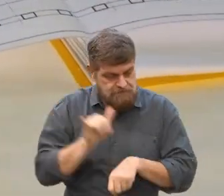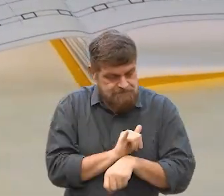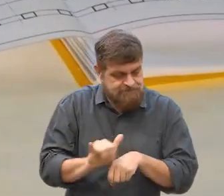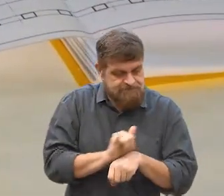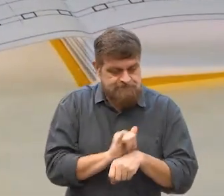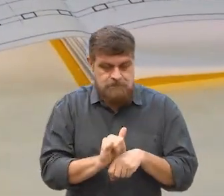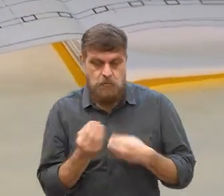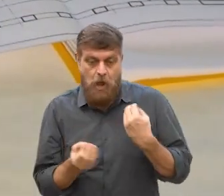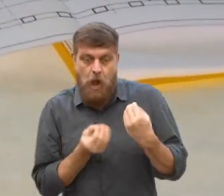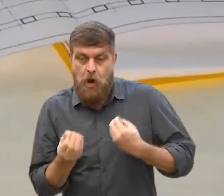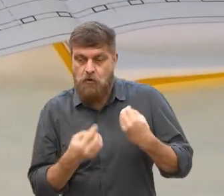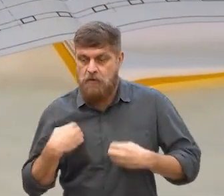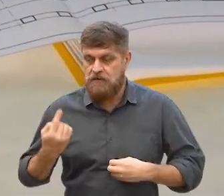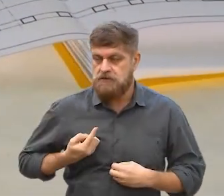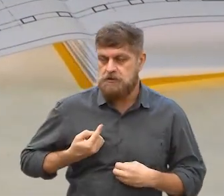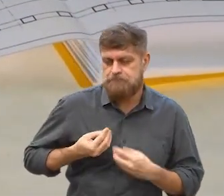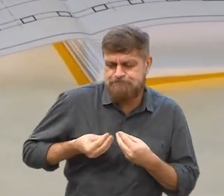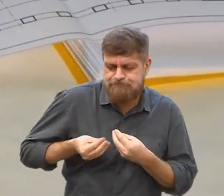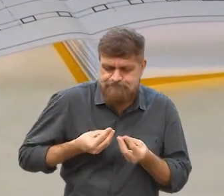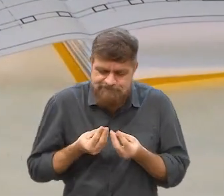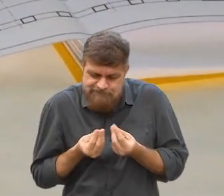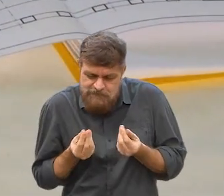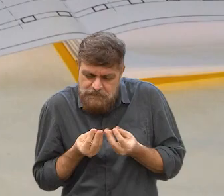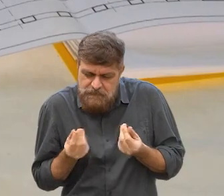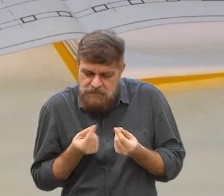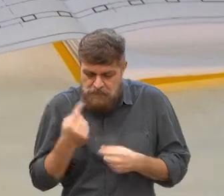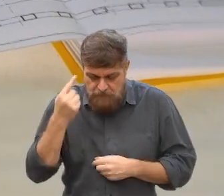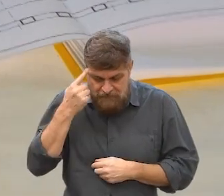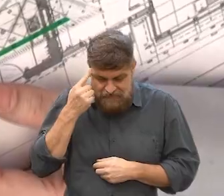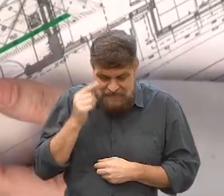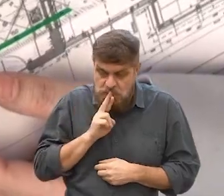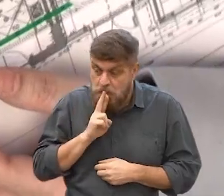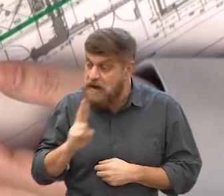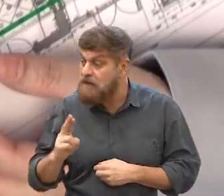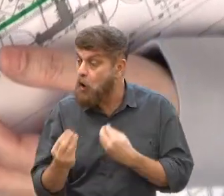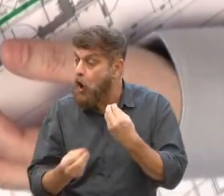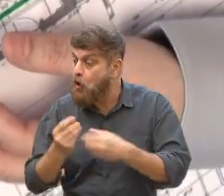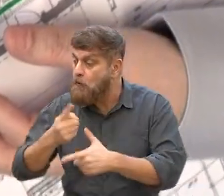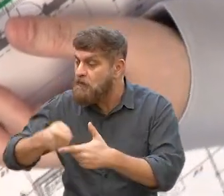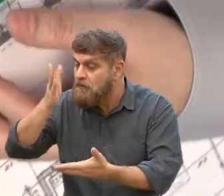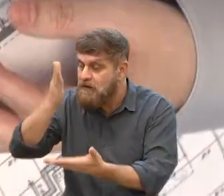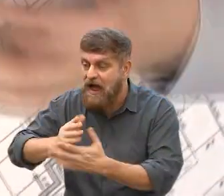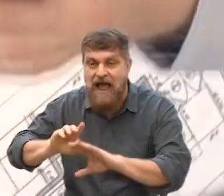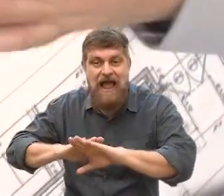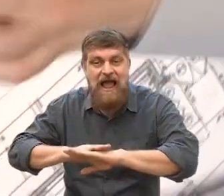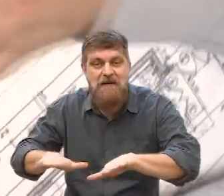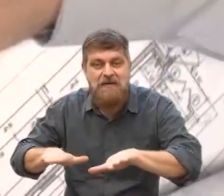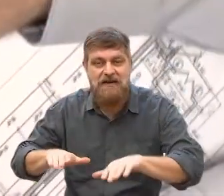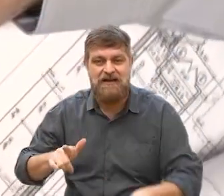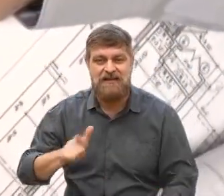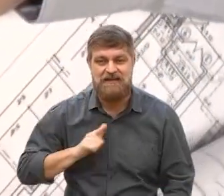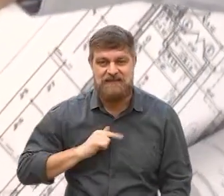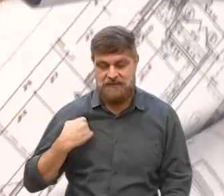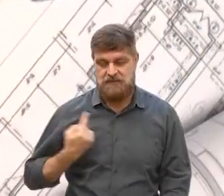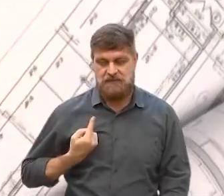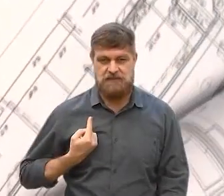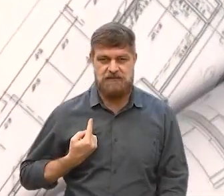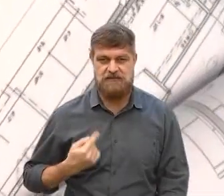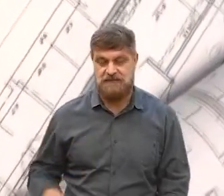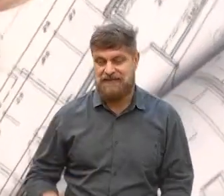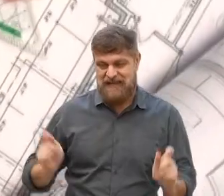54,6% deles trabalham como autônomo. Dos donos de negócios próprios, apenas 16,1%